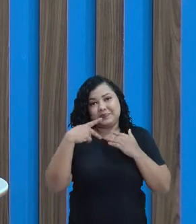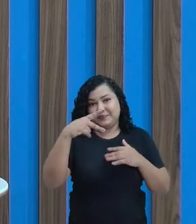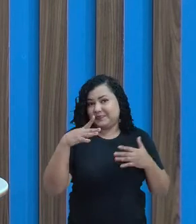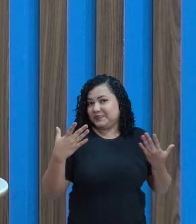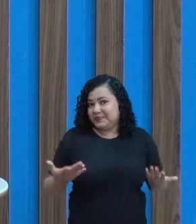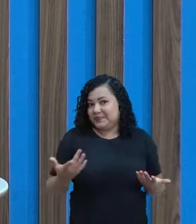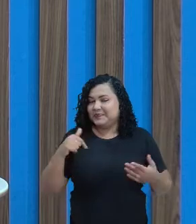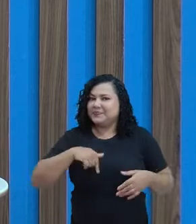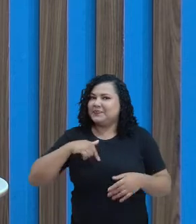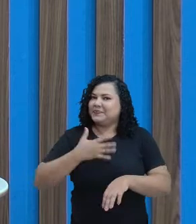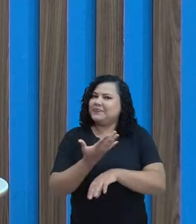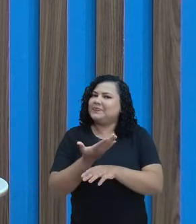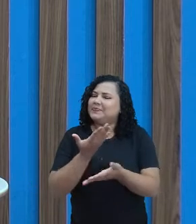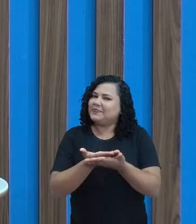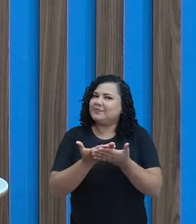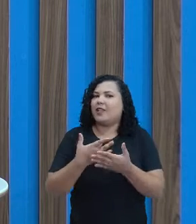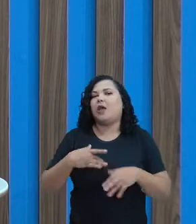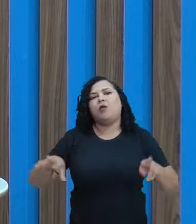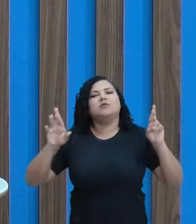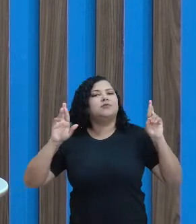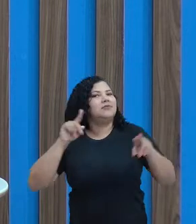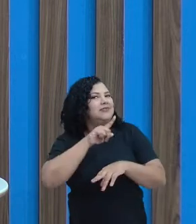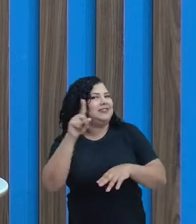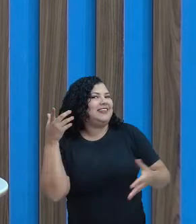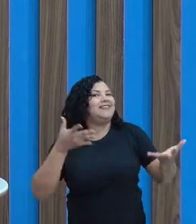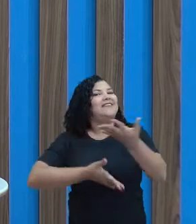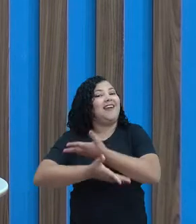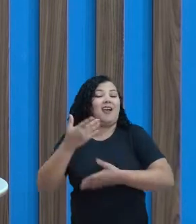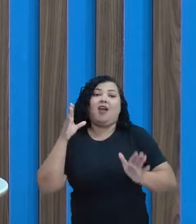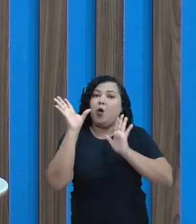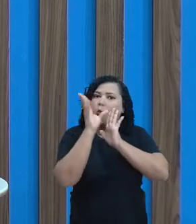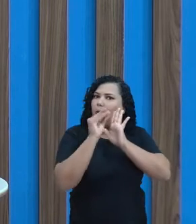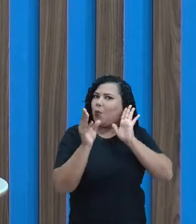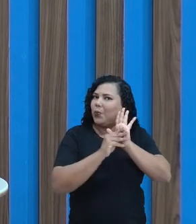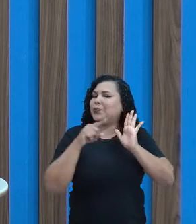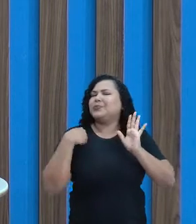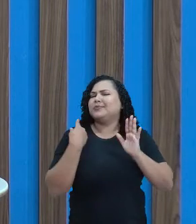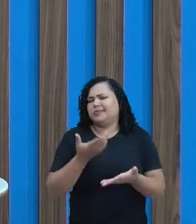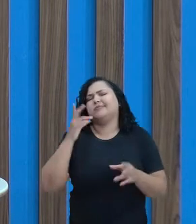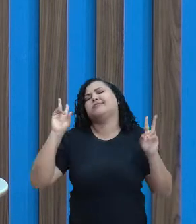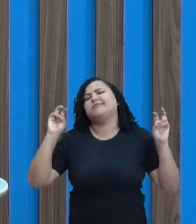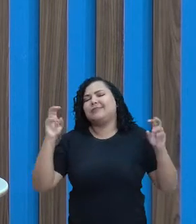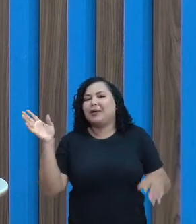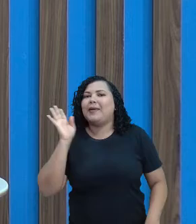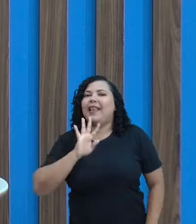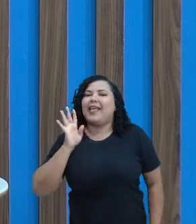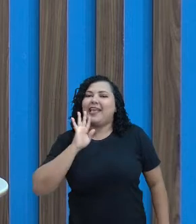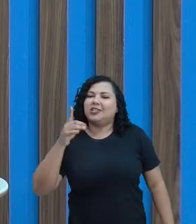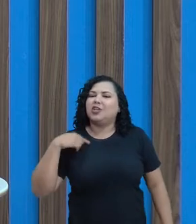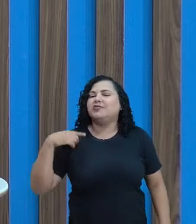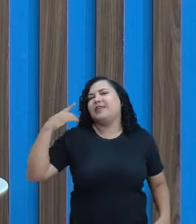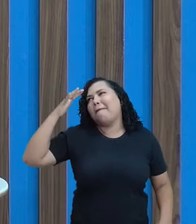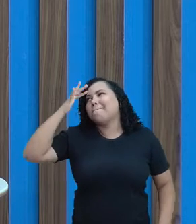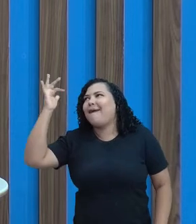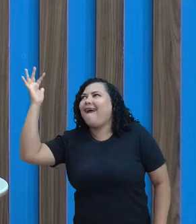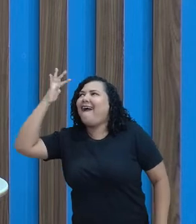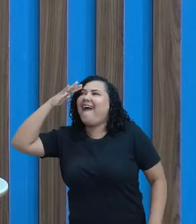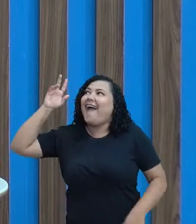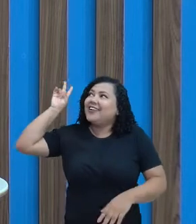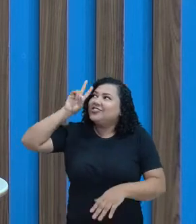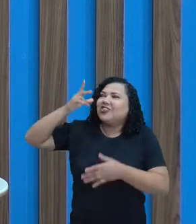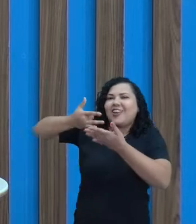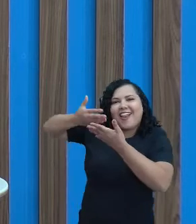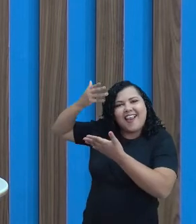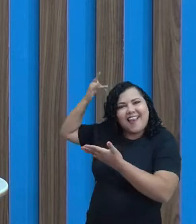longo dessa aula. Eu espero que vocês se engajem bem muito no conteúdo, o assunto é bem legal. A gente vai fazer um passeio histórico